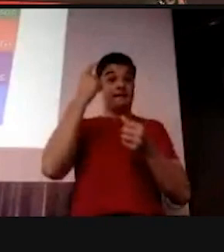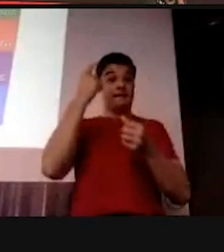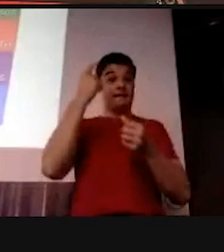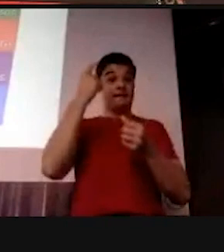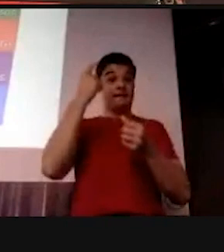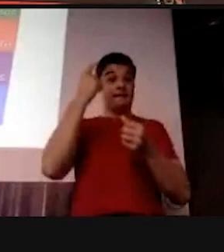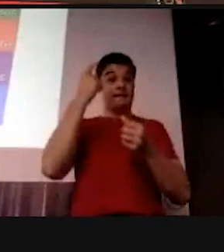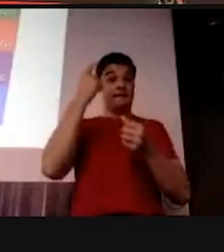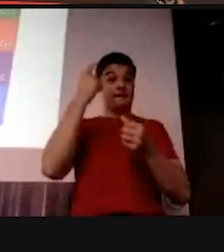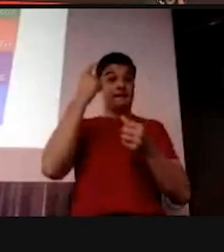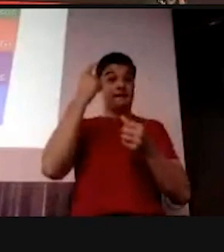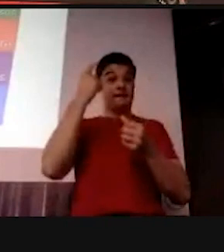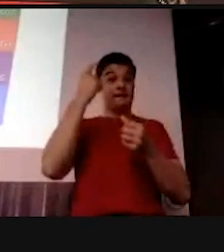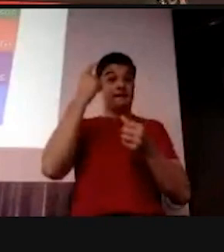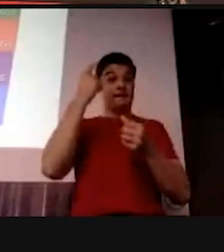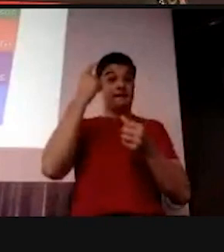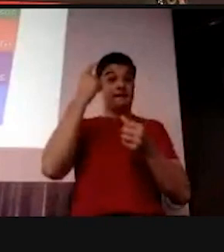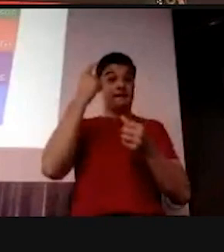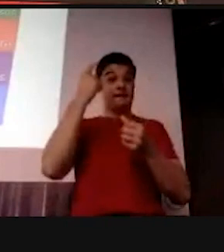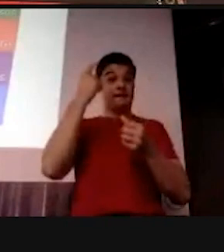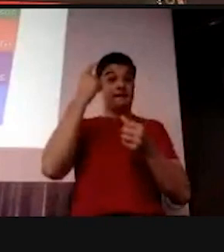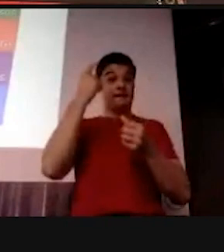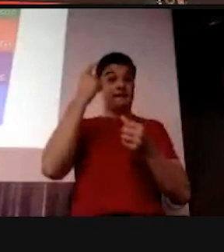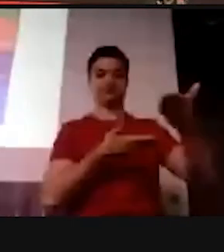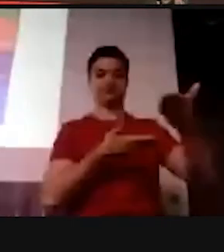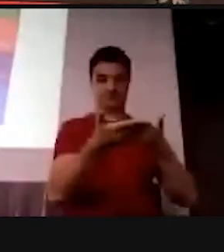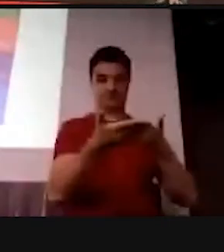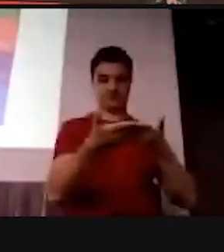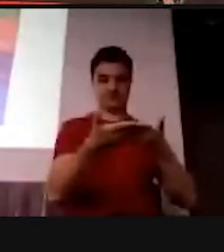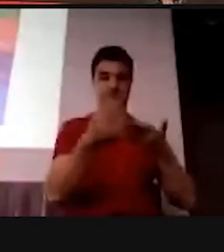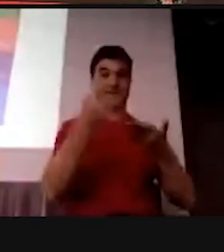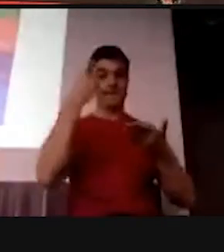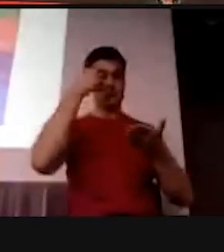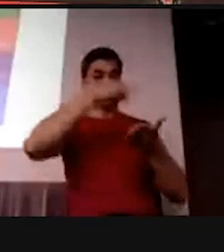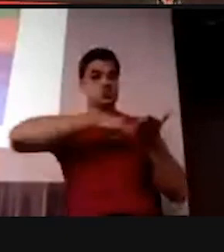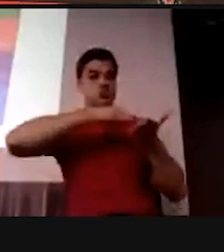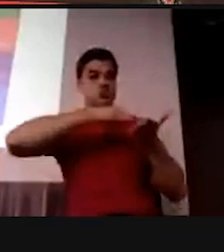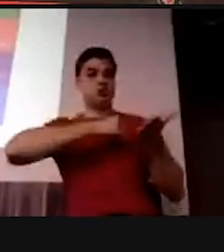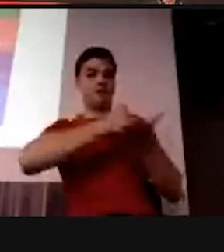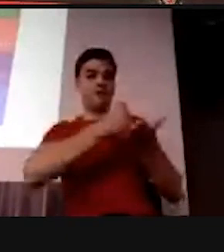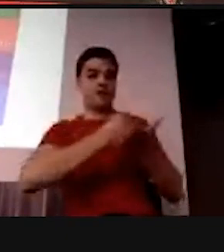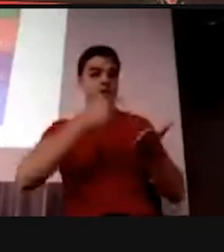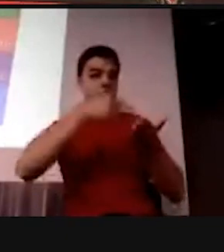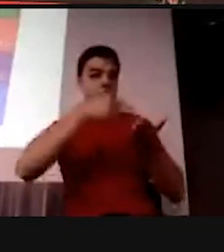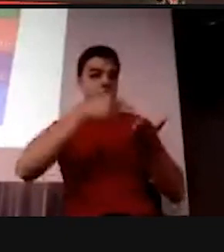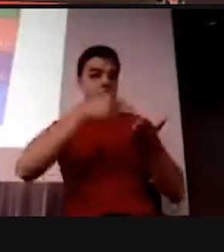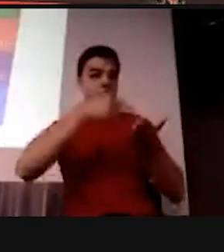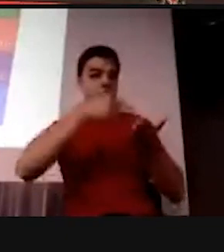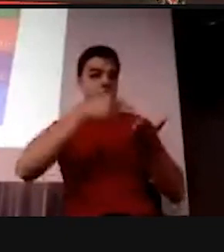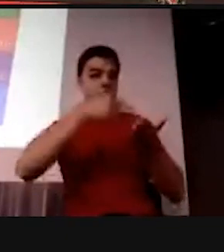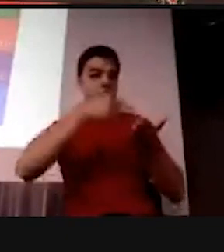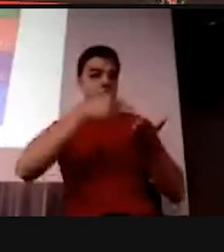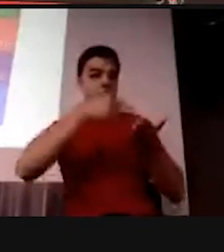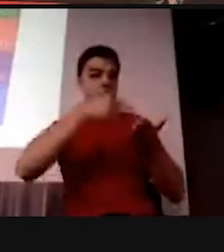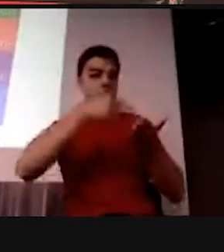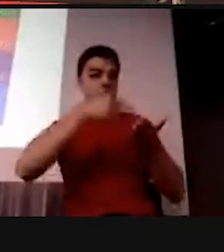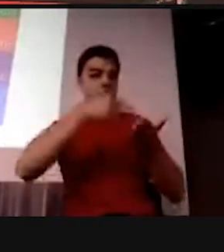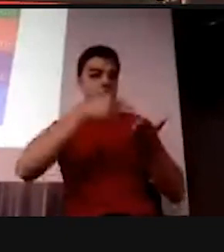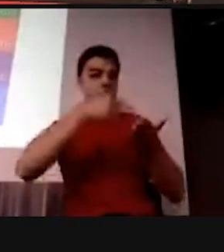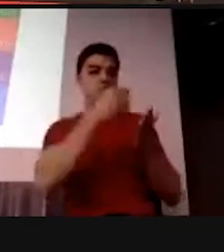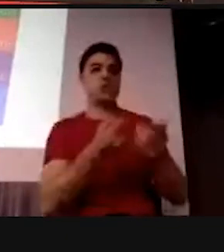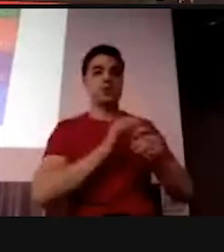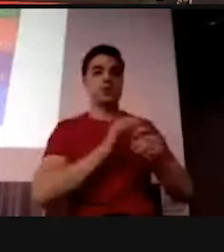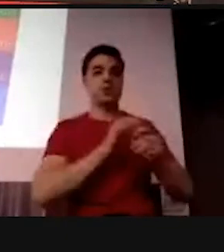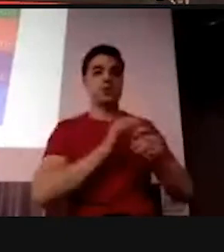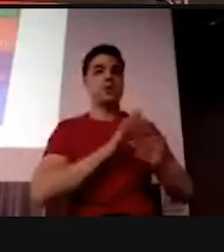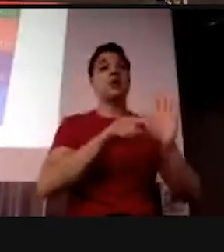ele mais que negociação de contratos e responder às mudanças mais que seguir um plano. E aí aqui eu